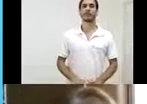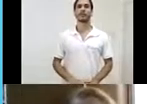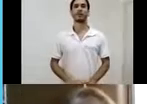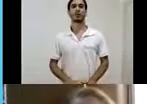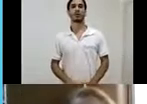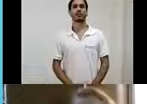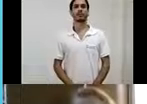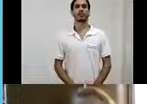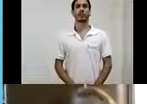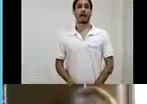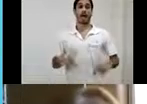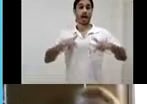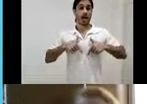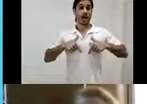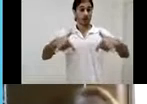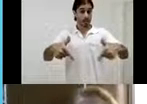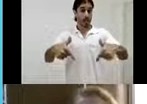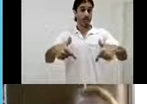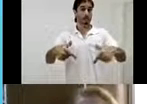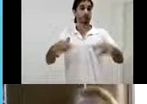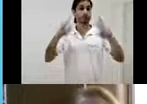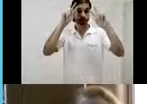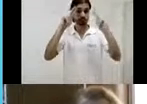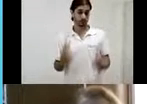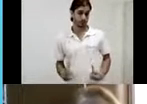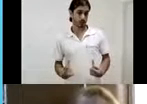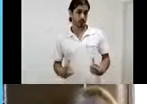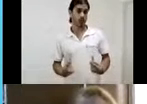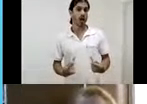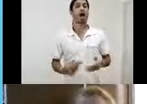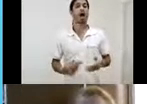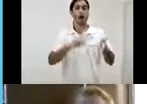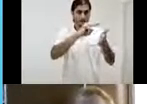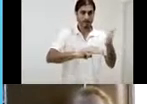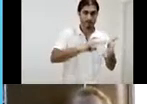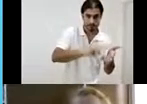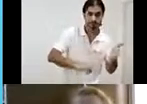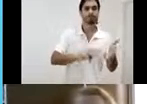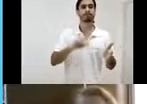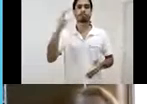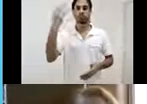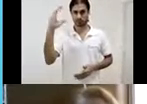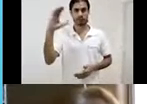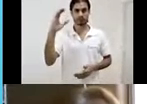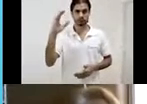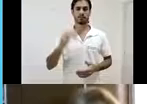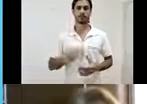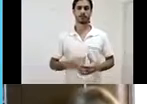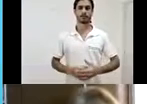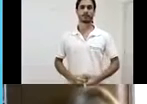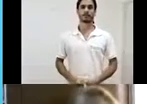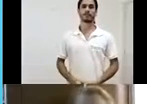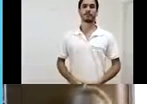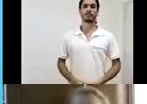modelo de ciência, modelo de cientificidade, era considerado uma pesquisa. Por exemplo, a teoria da privação cultural.